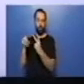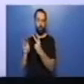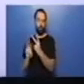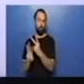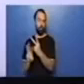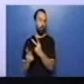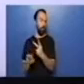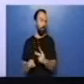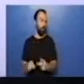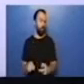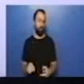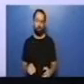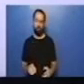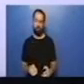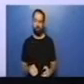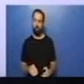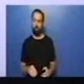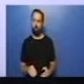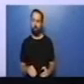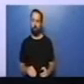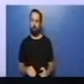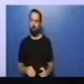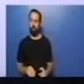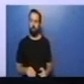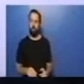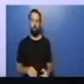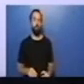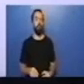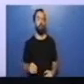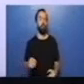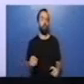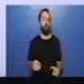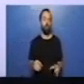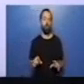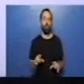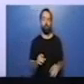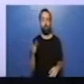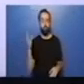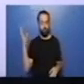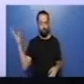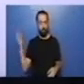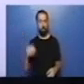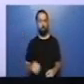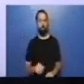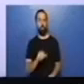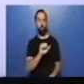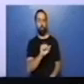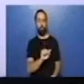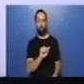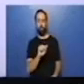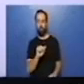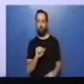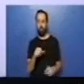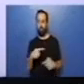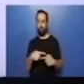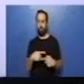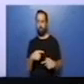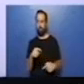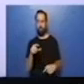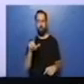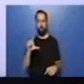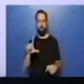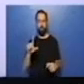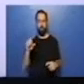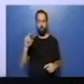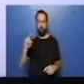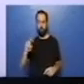Lembrando que essa fórmula é só para o triângulo equilátero. Que é L ao quadrado raiz de 3 sobre 4. O L é 8. Então no lugar